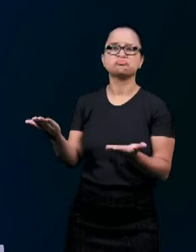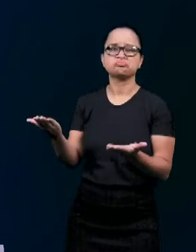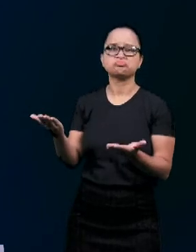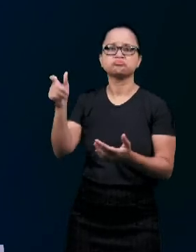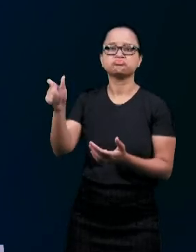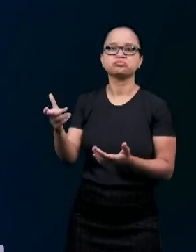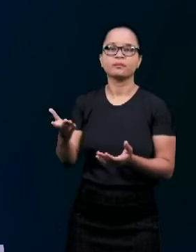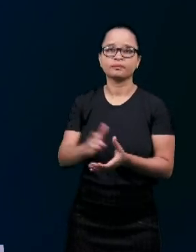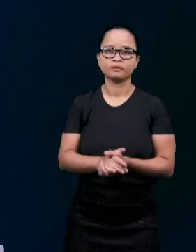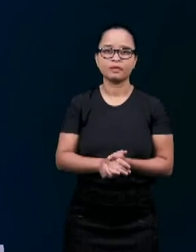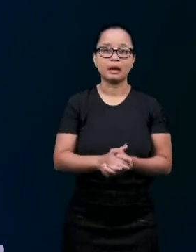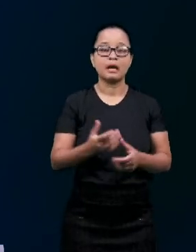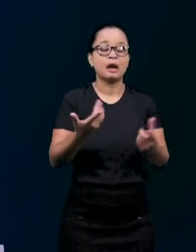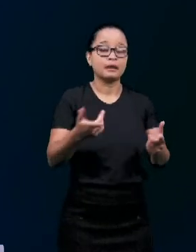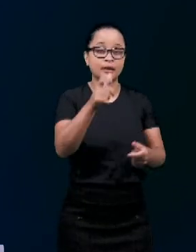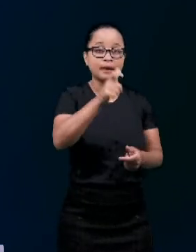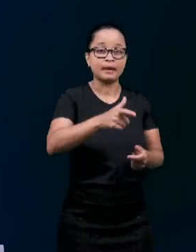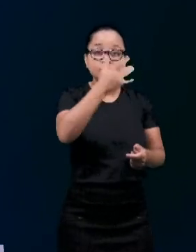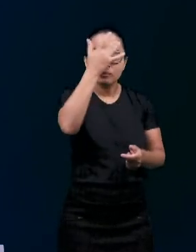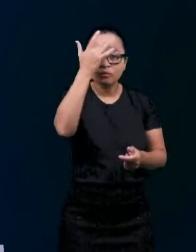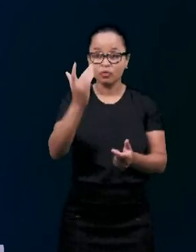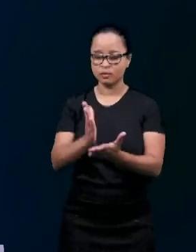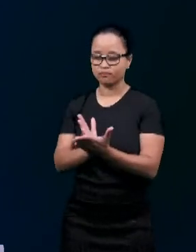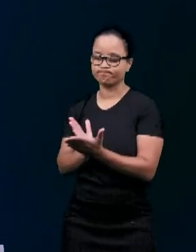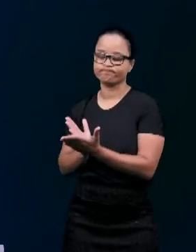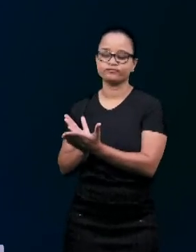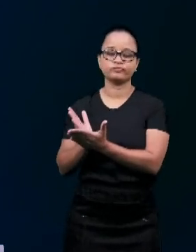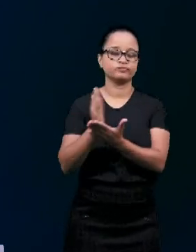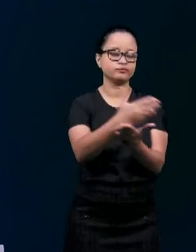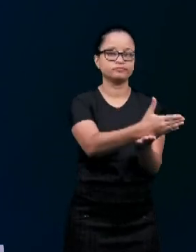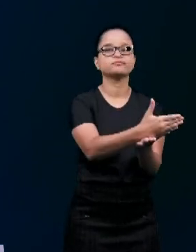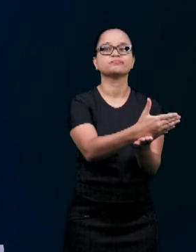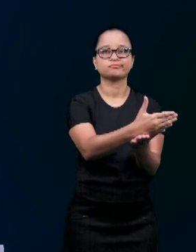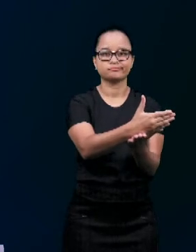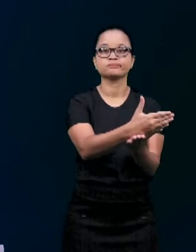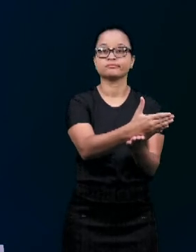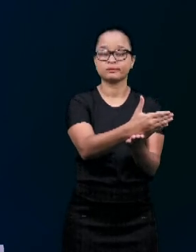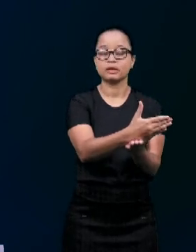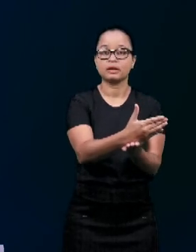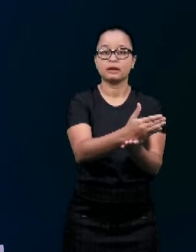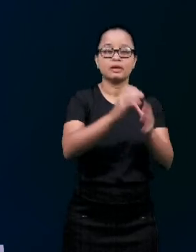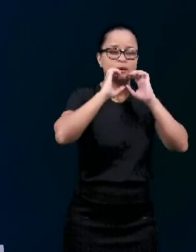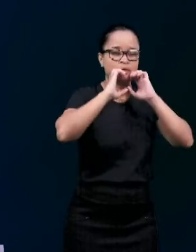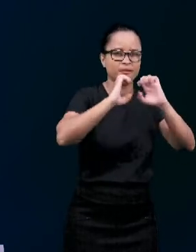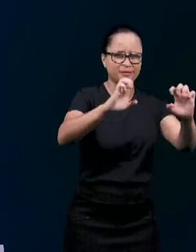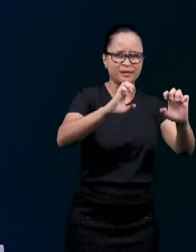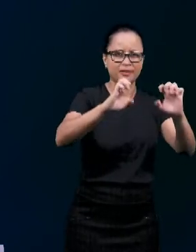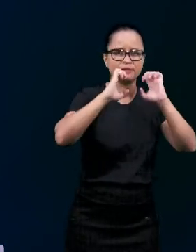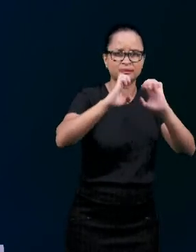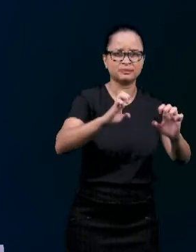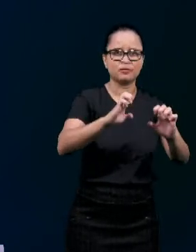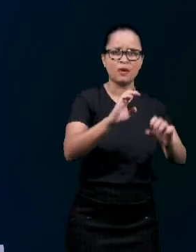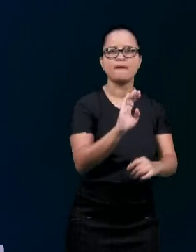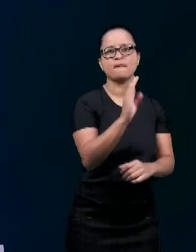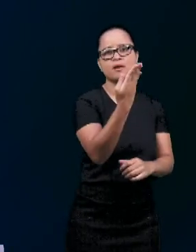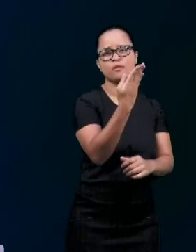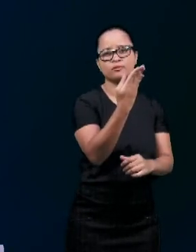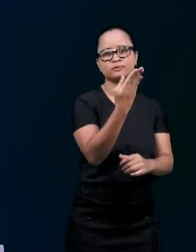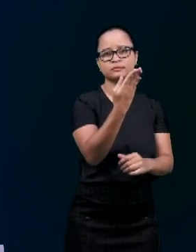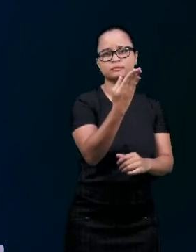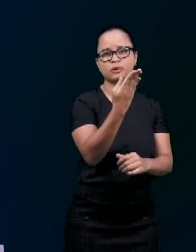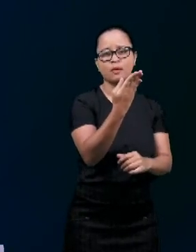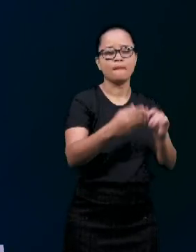que se desviaram da palavra do Senhor e anunciaram o evangelho fora da palavra, um evangelho voltado